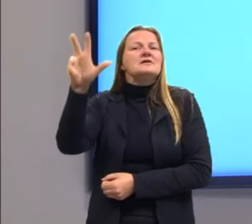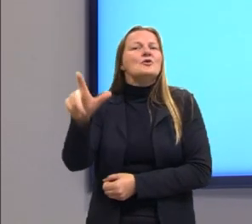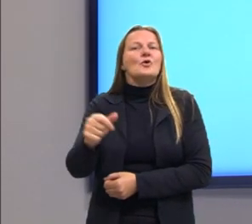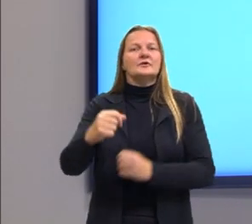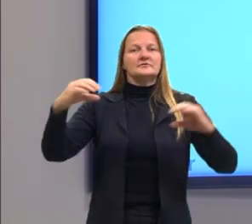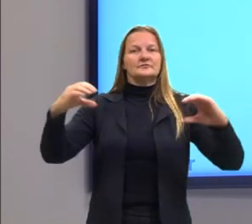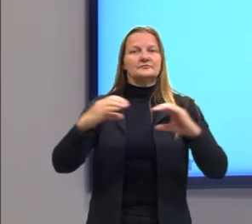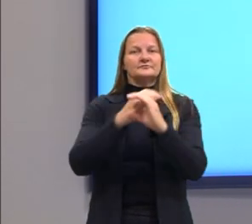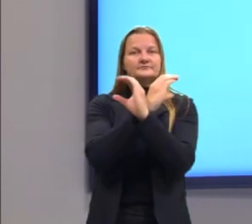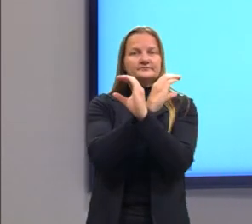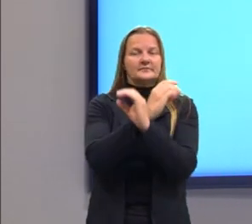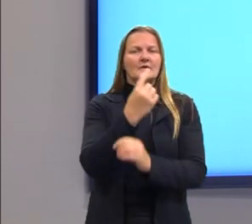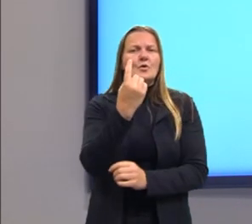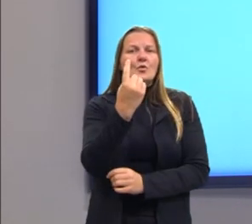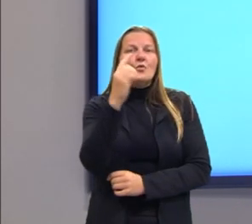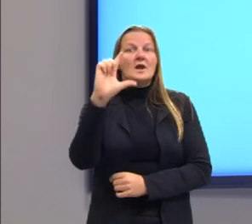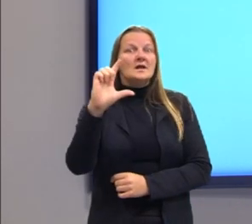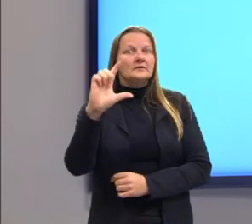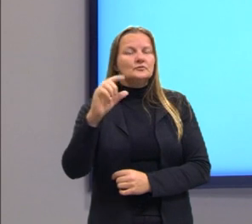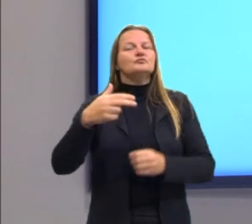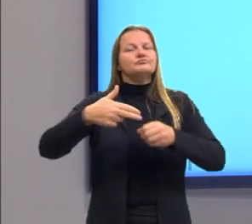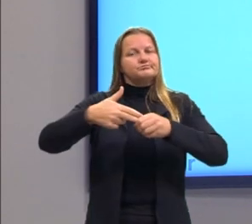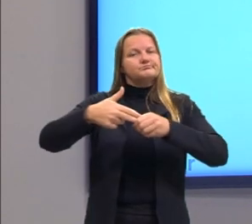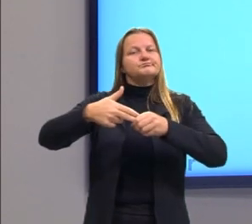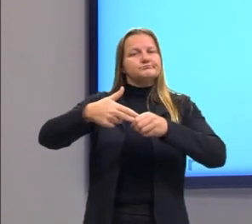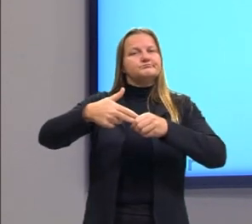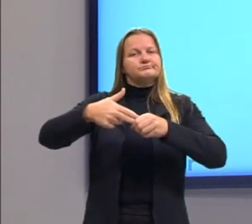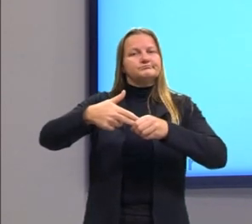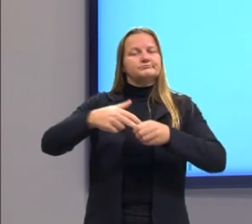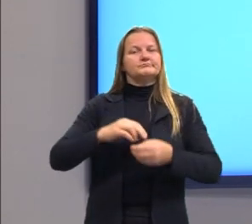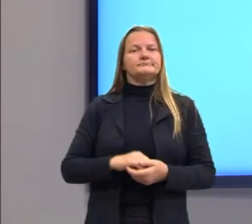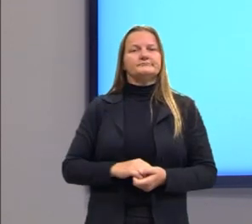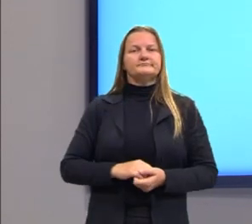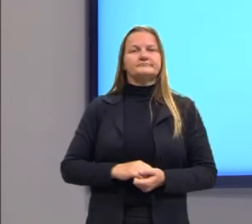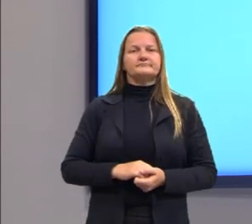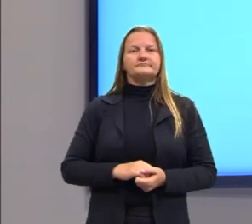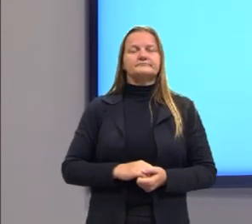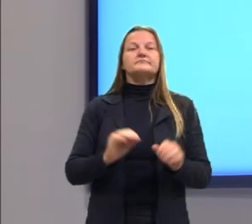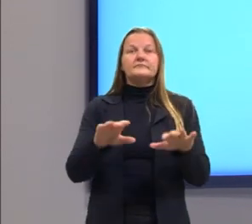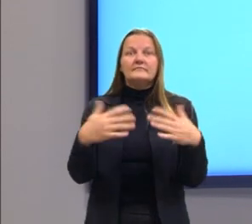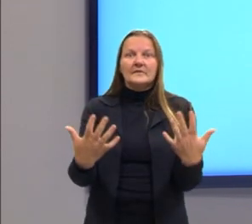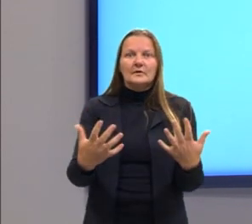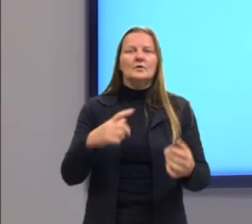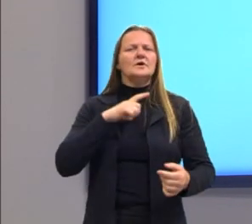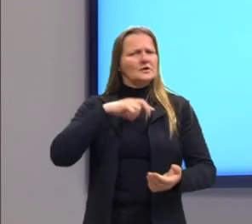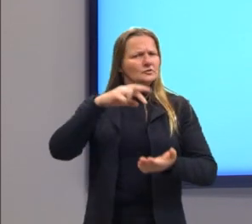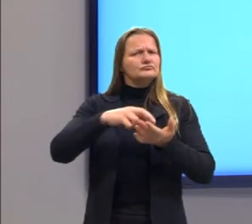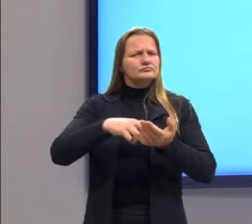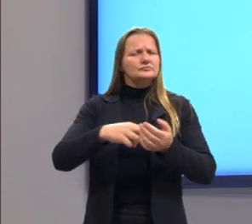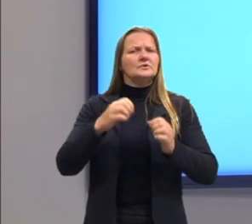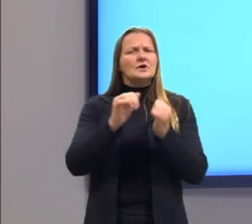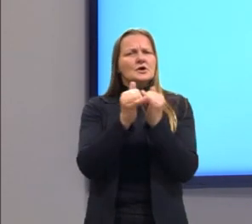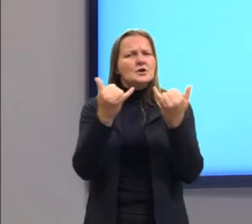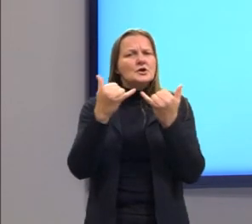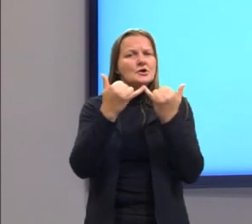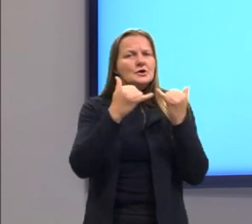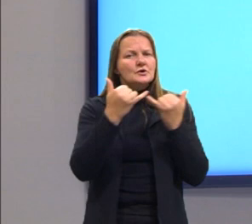em apenas 1 l de combustível de gasolina então é uma unidade de energia